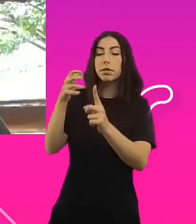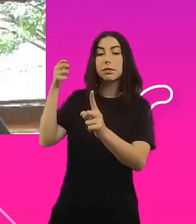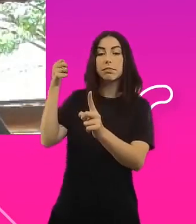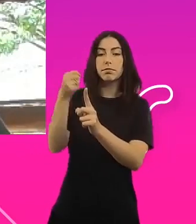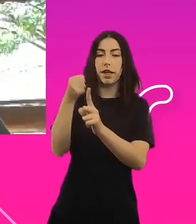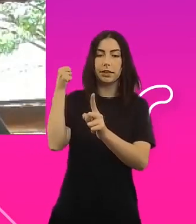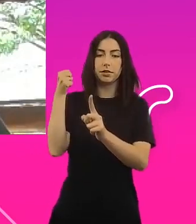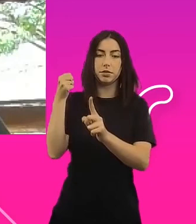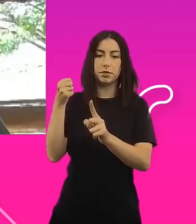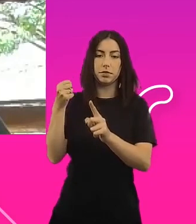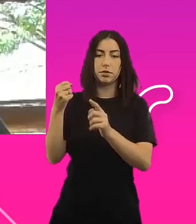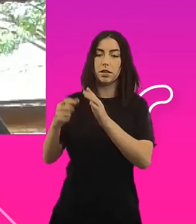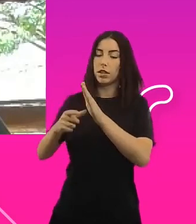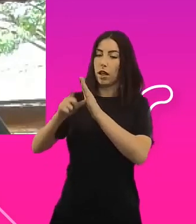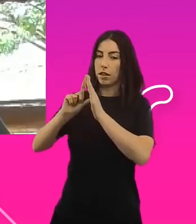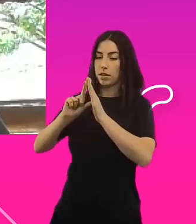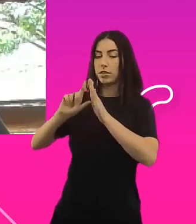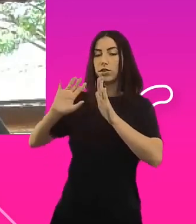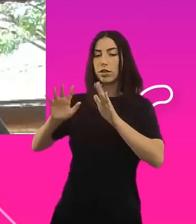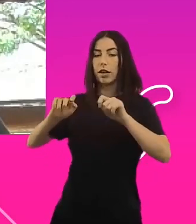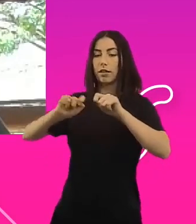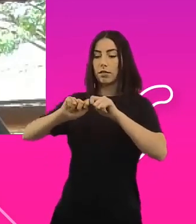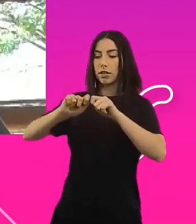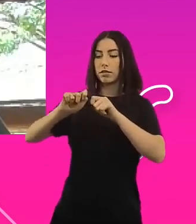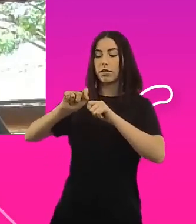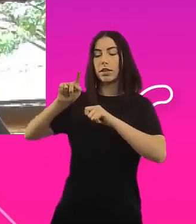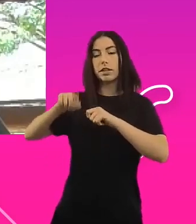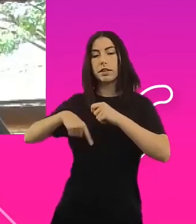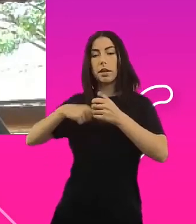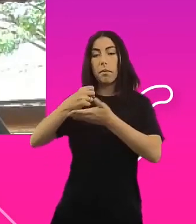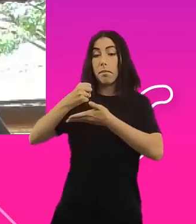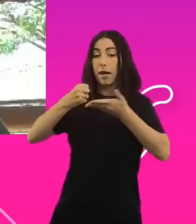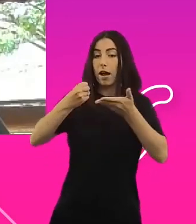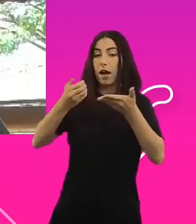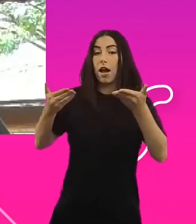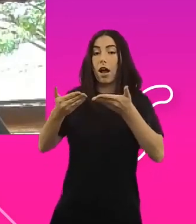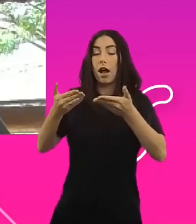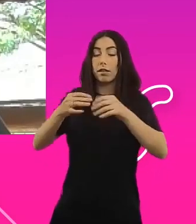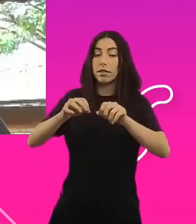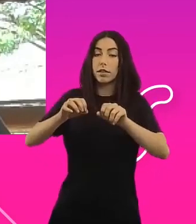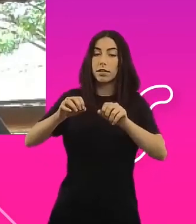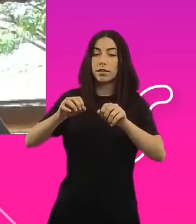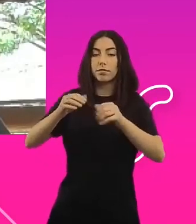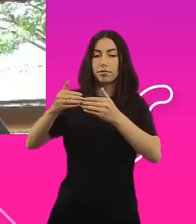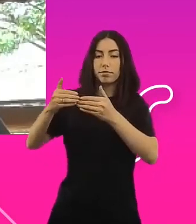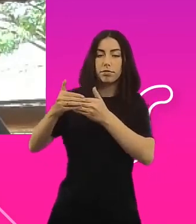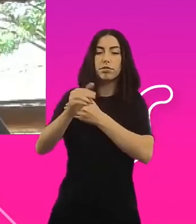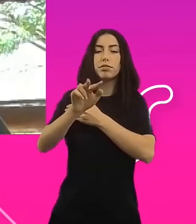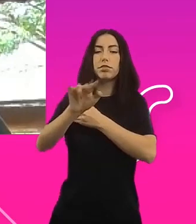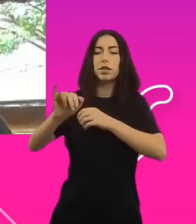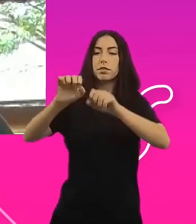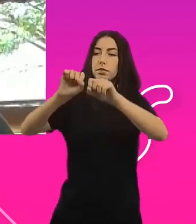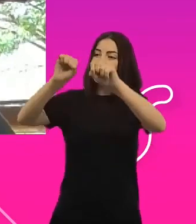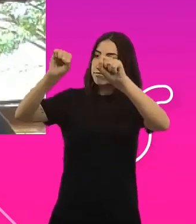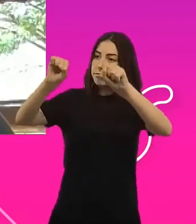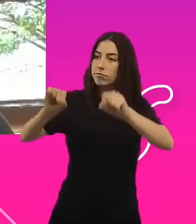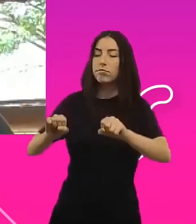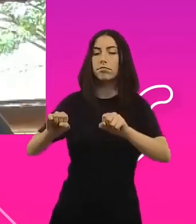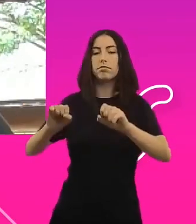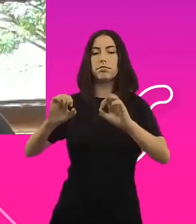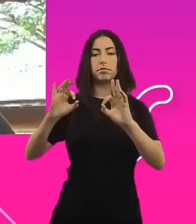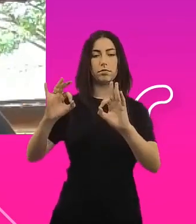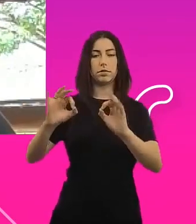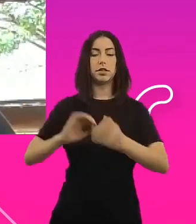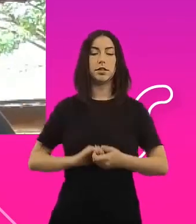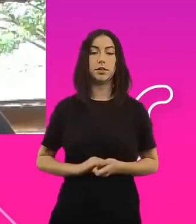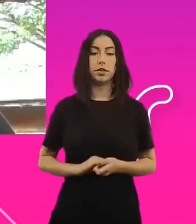ano a gente vai entrando com sistematização dessa medição. Com relação a gênero, sim, eu acho que